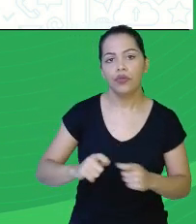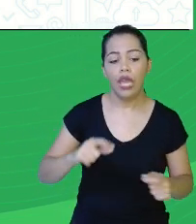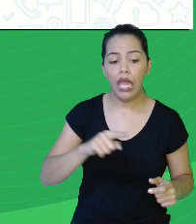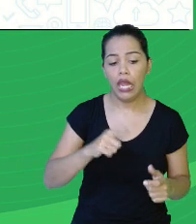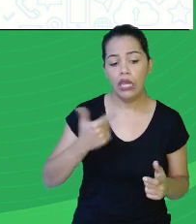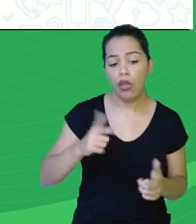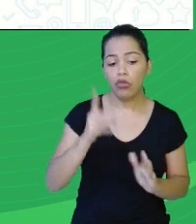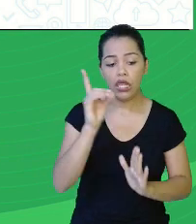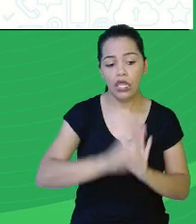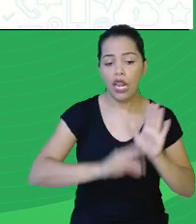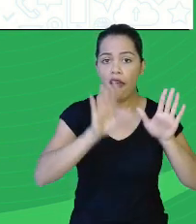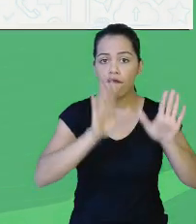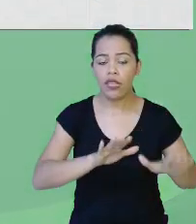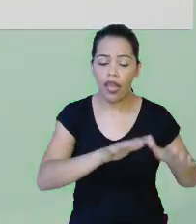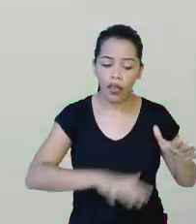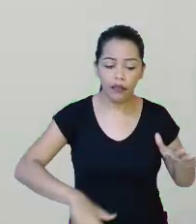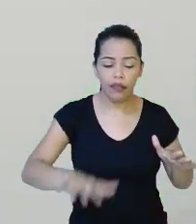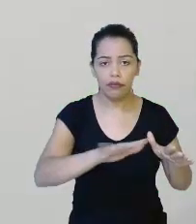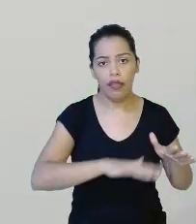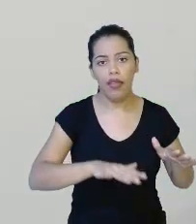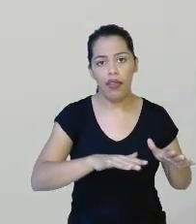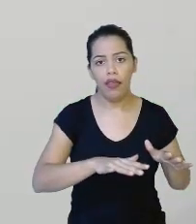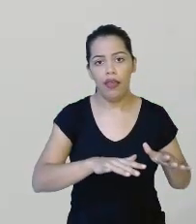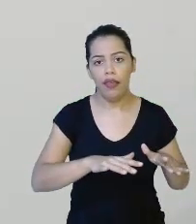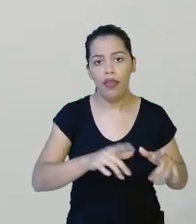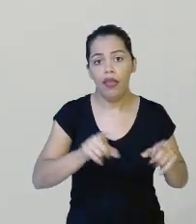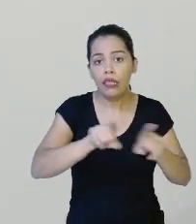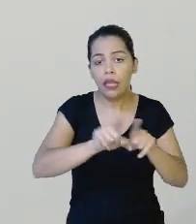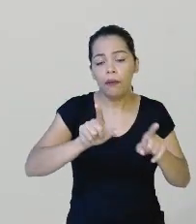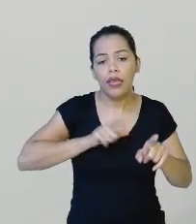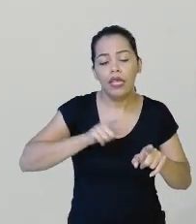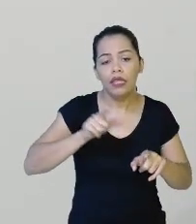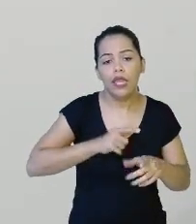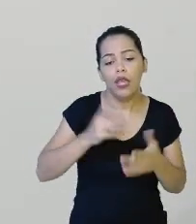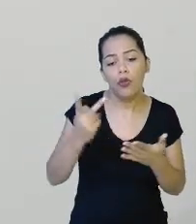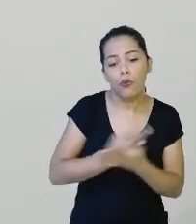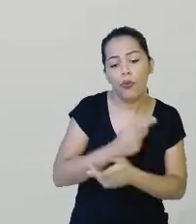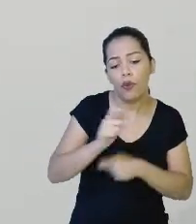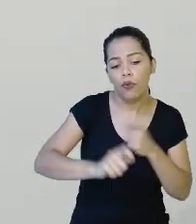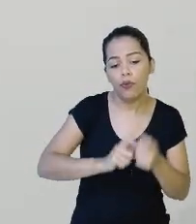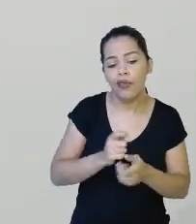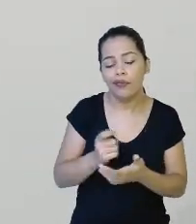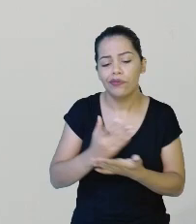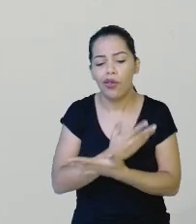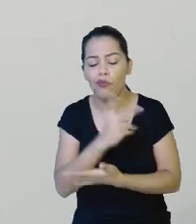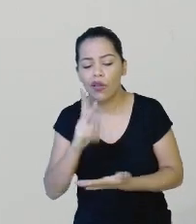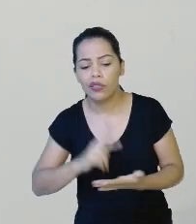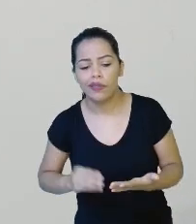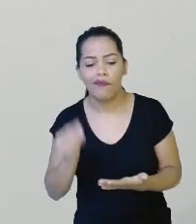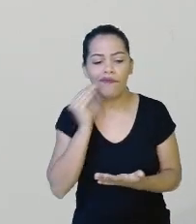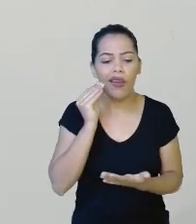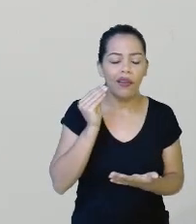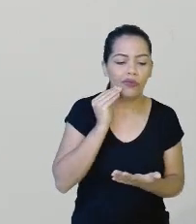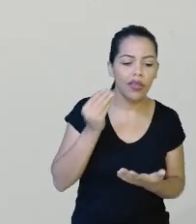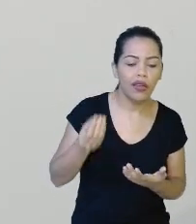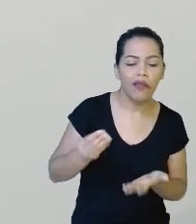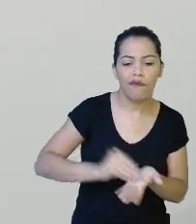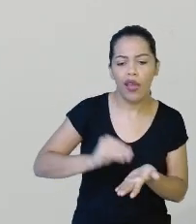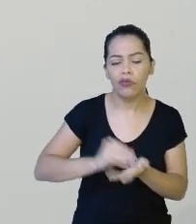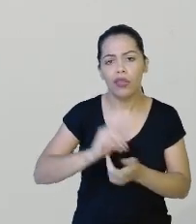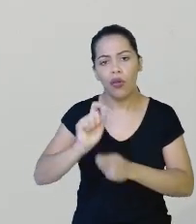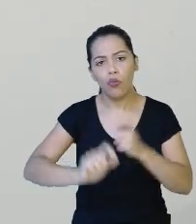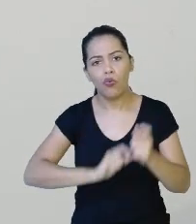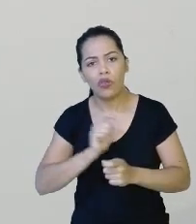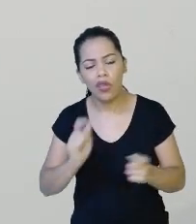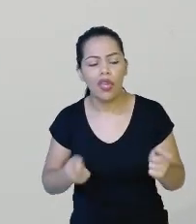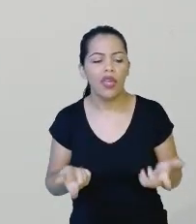condições assim, de infraestrutura que não são tão boas. Às vezes falta escola, às vezes as condições são um pouco precárias ainda